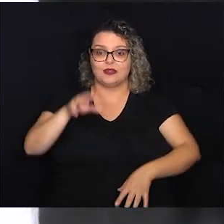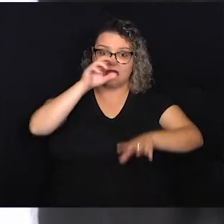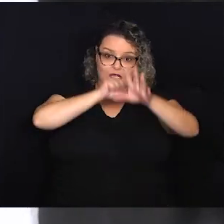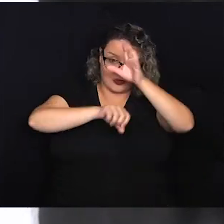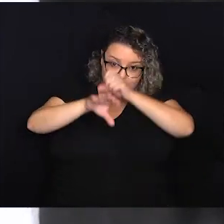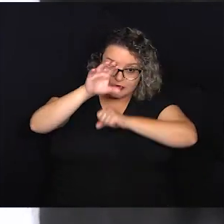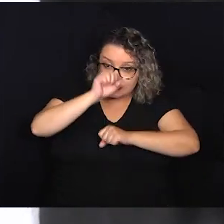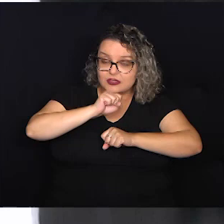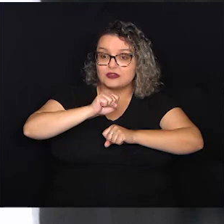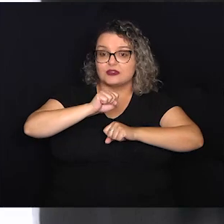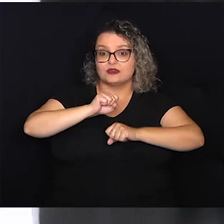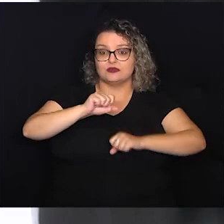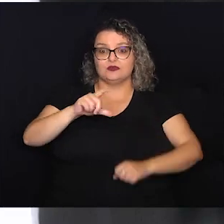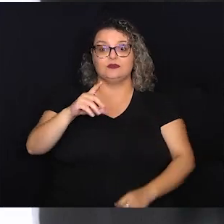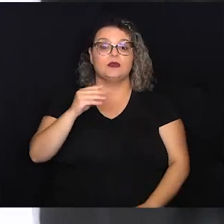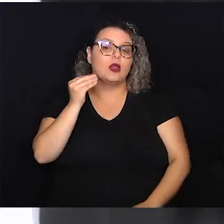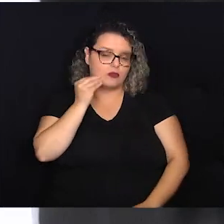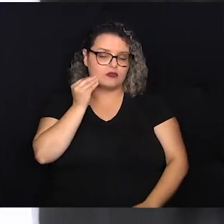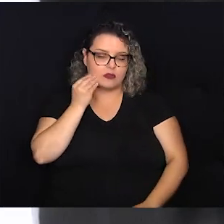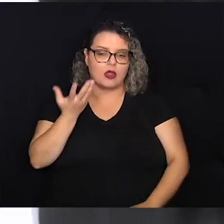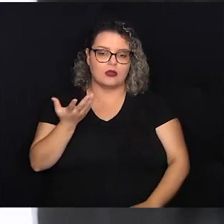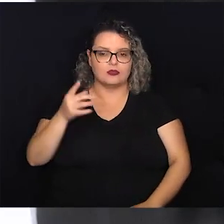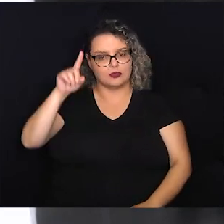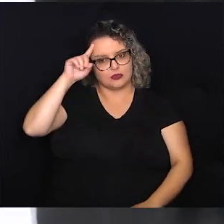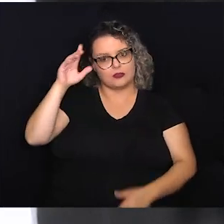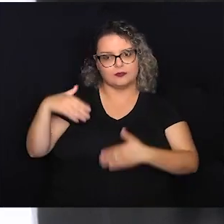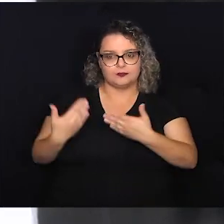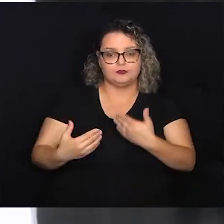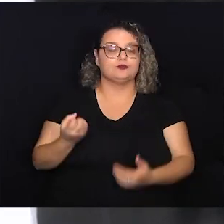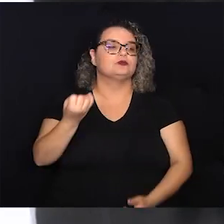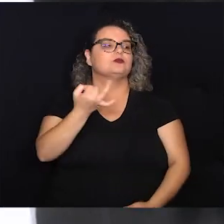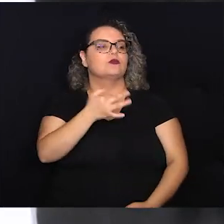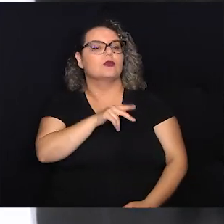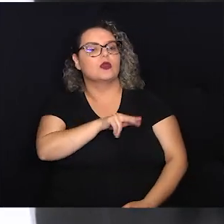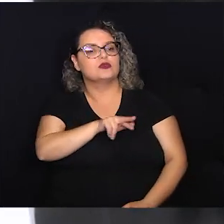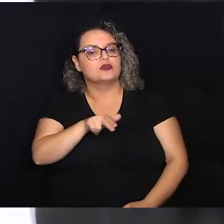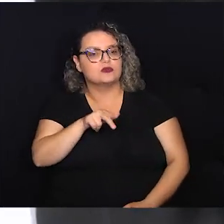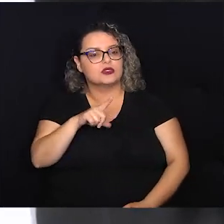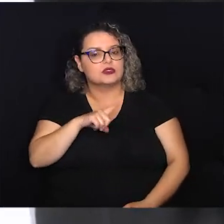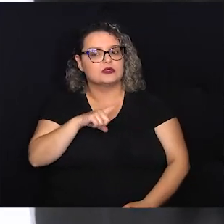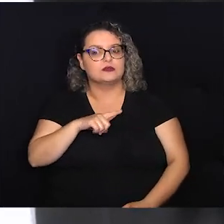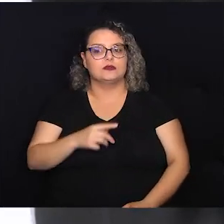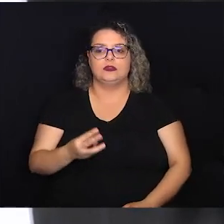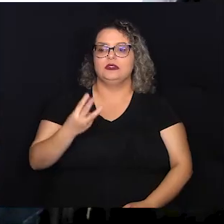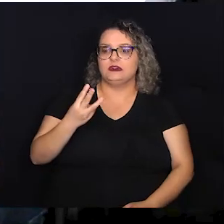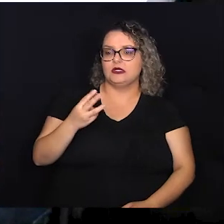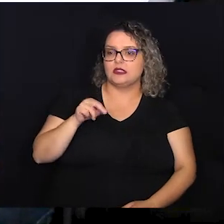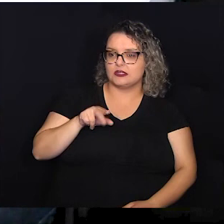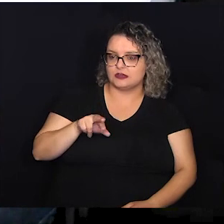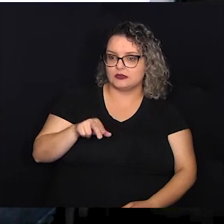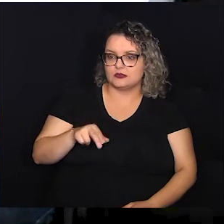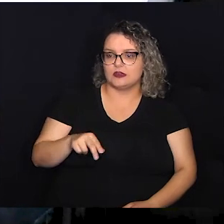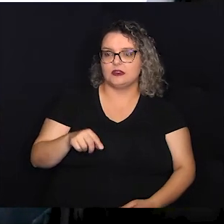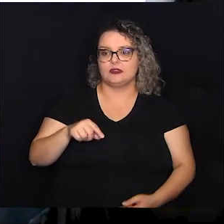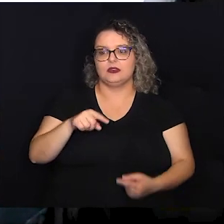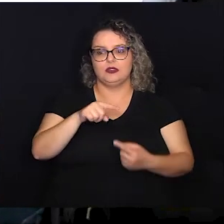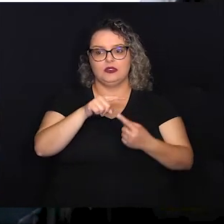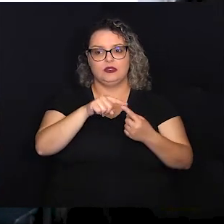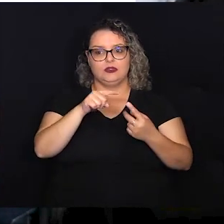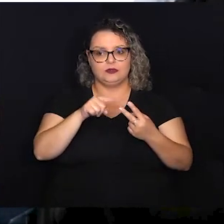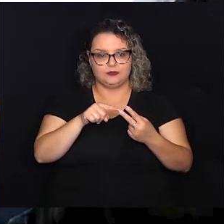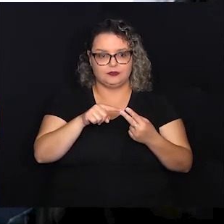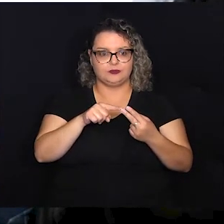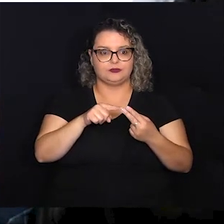Tudo aquilo que eu aprendi, eu tento colocá-los em prática. Quantos irmãos, Rubens? Eu tenho 3